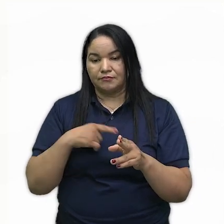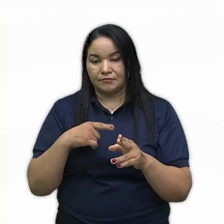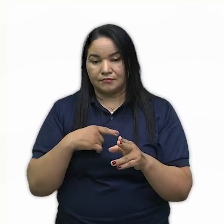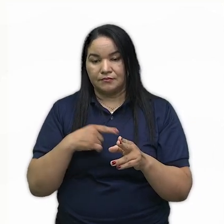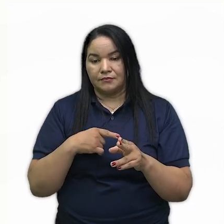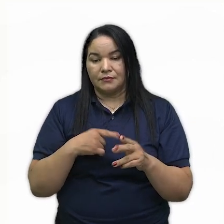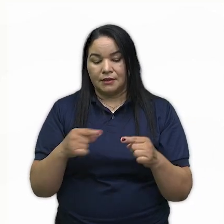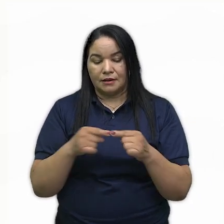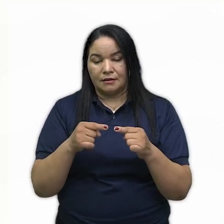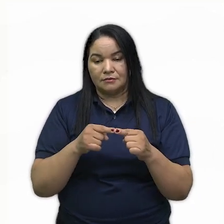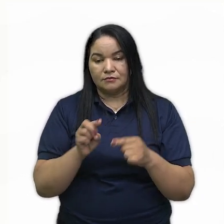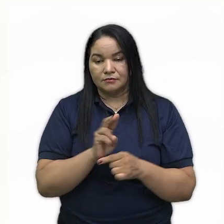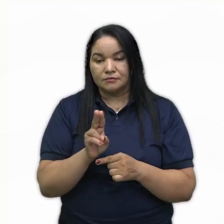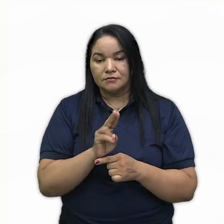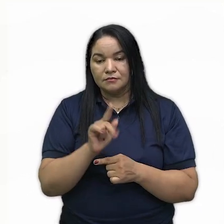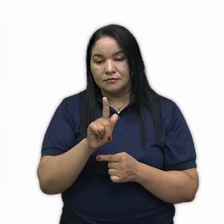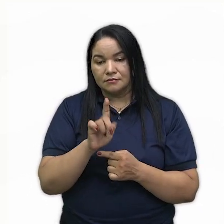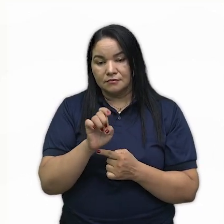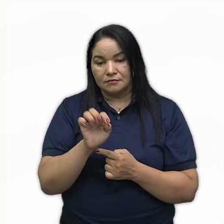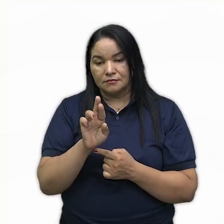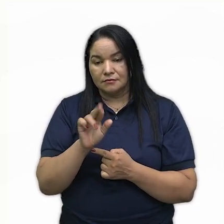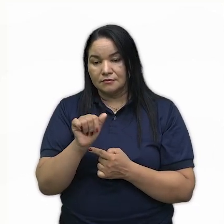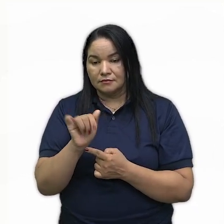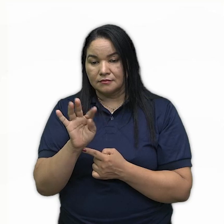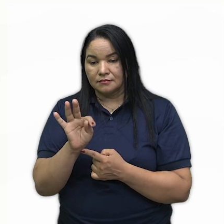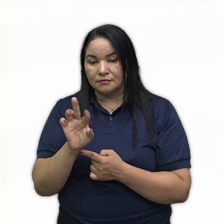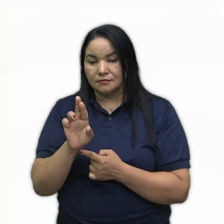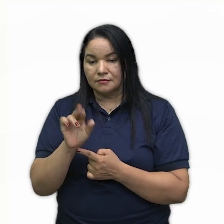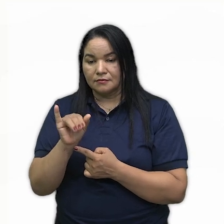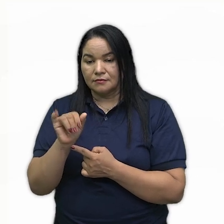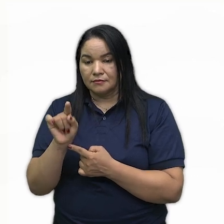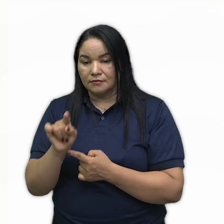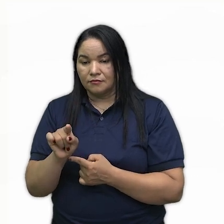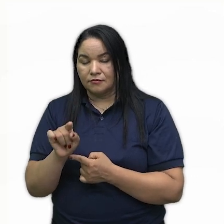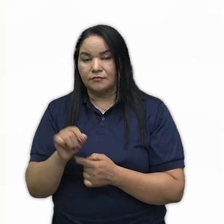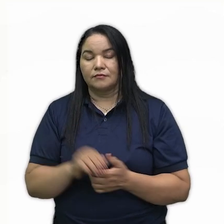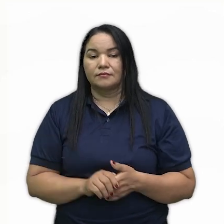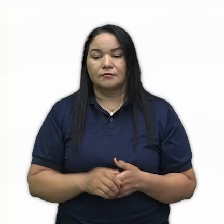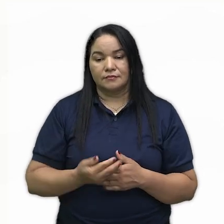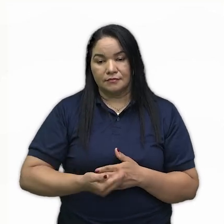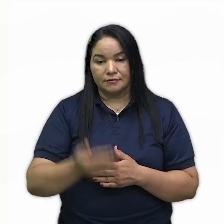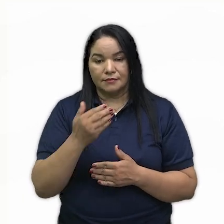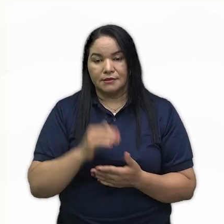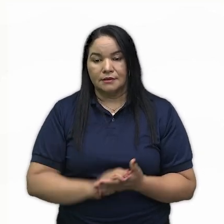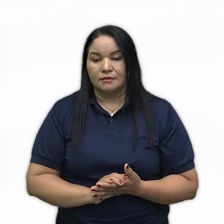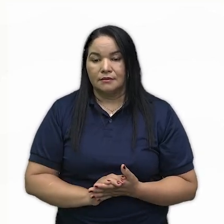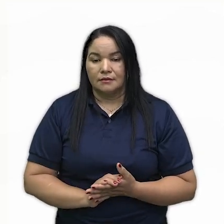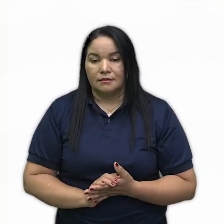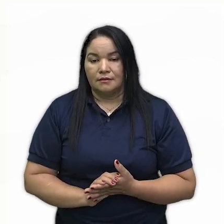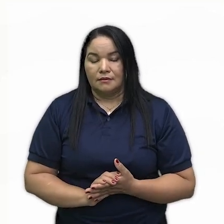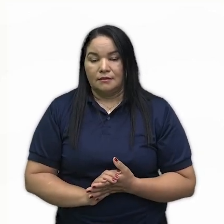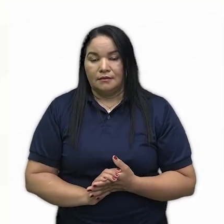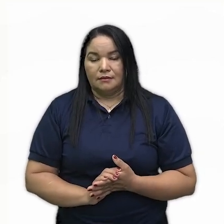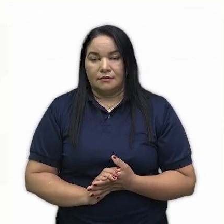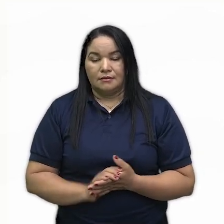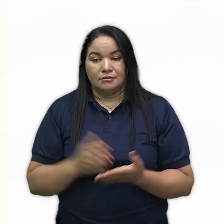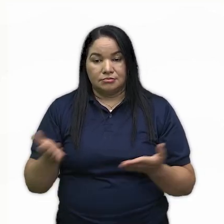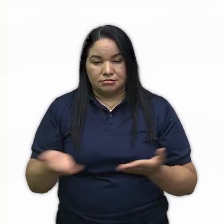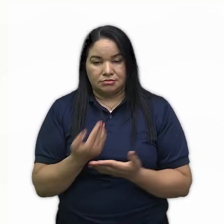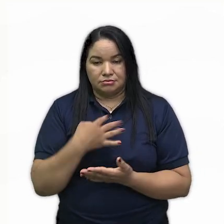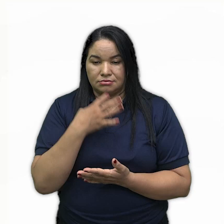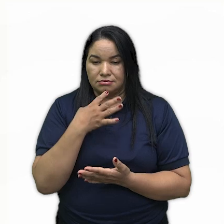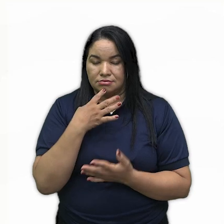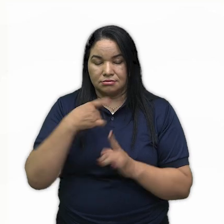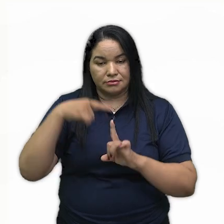sua geratriz, ok? Vamos seguindo. Vamos agora conhecer